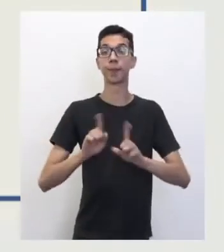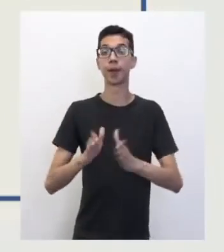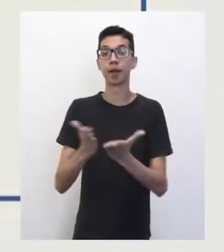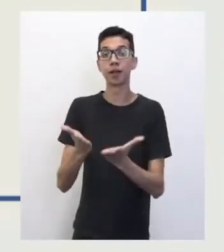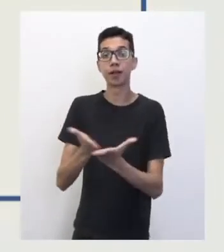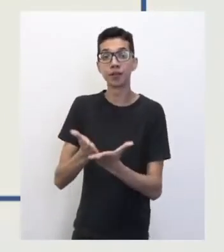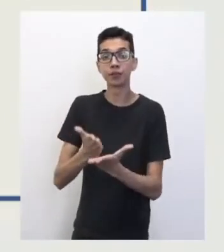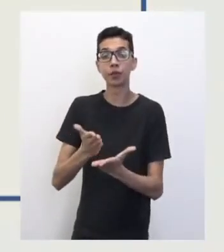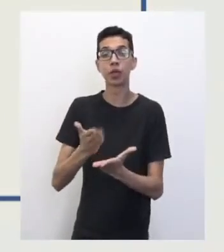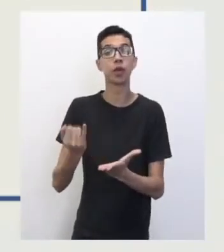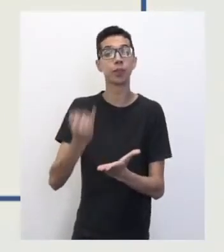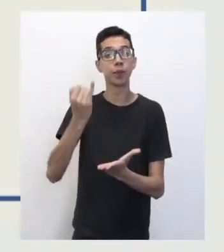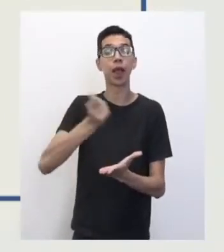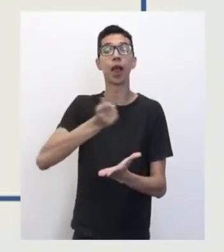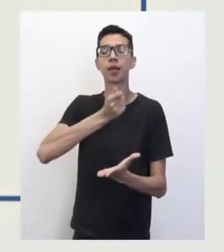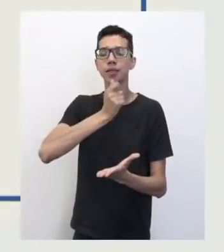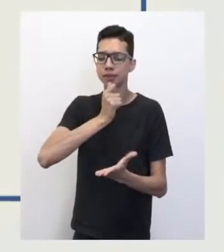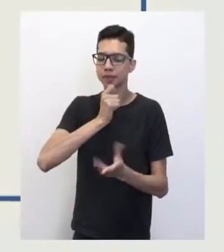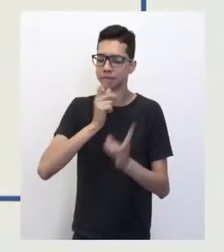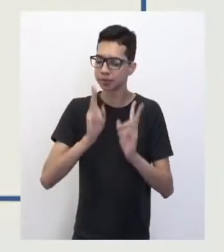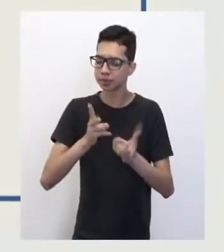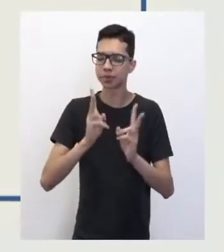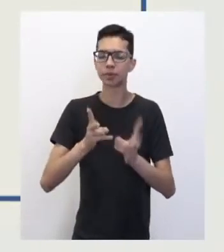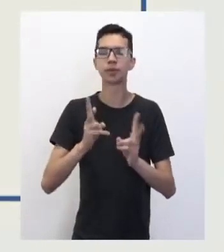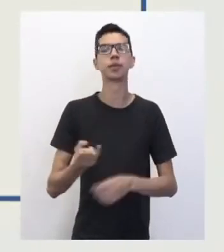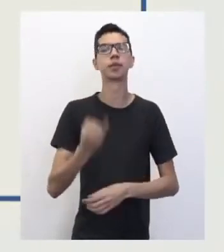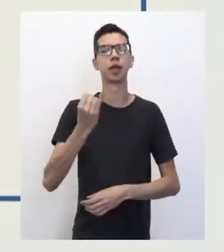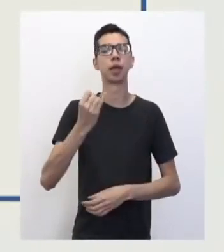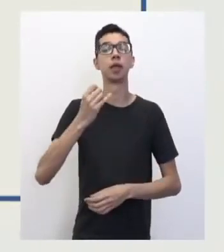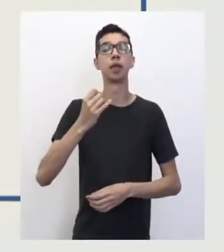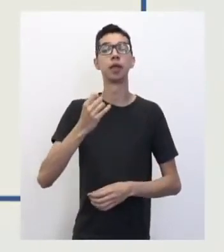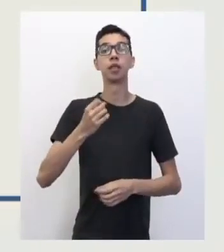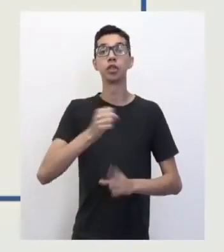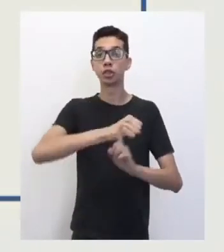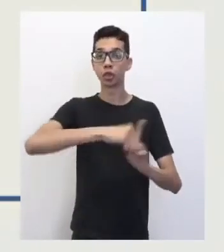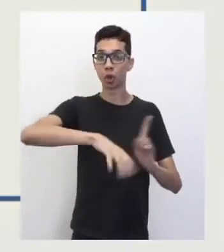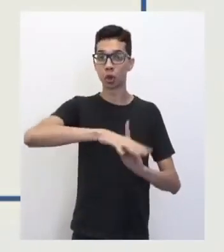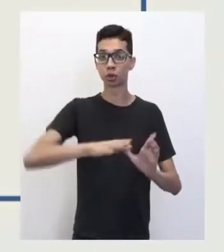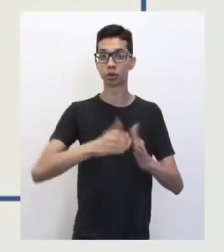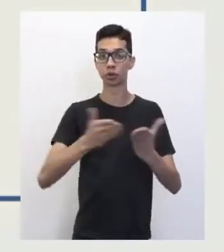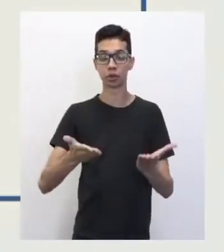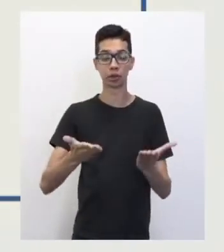nossa sociedade e muito lidos e muito comprados e utilizados, tá?